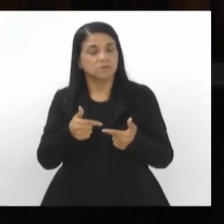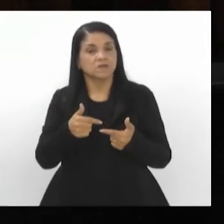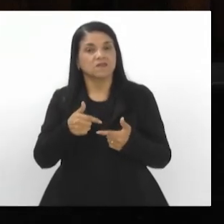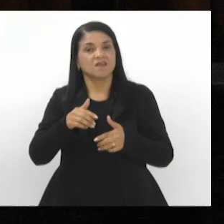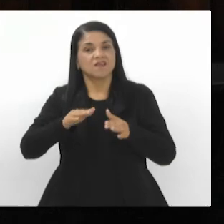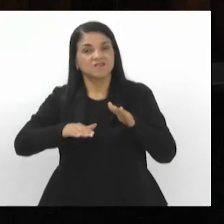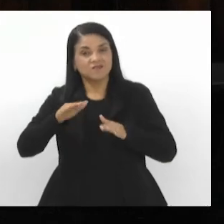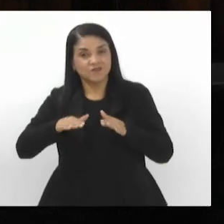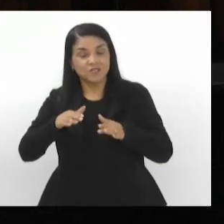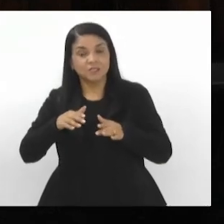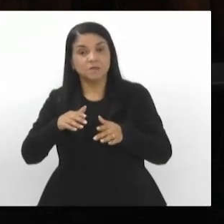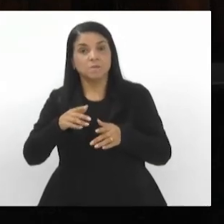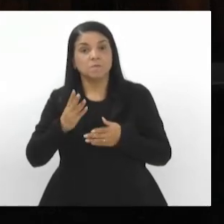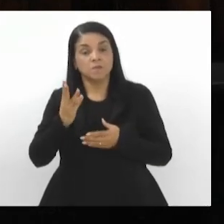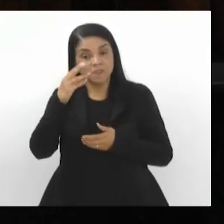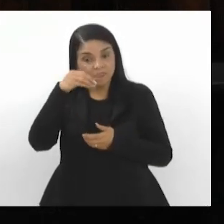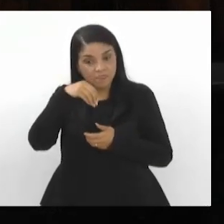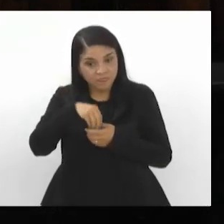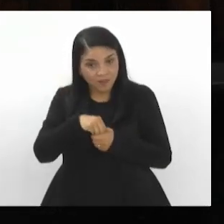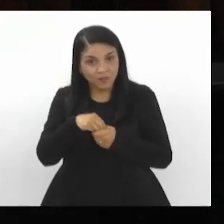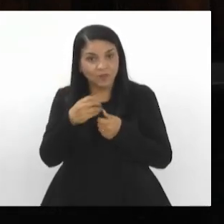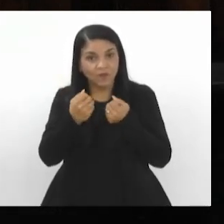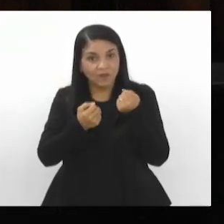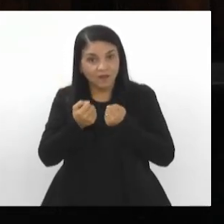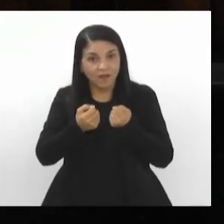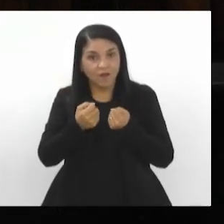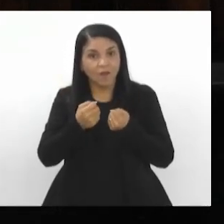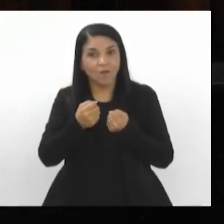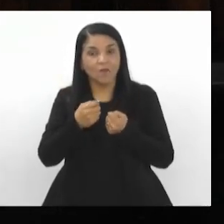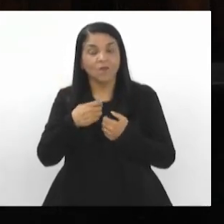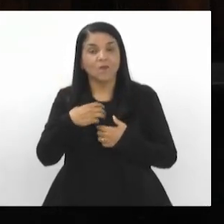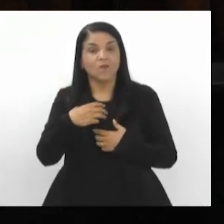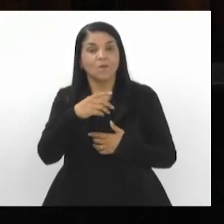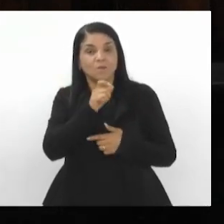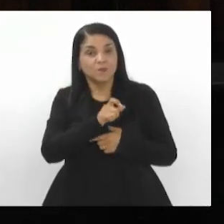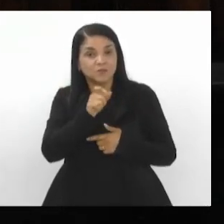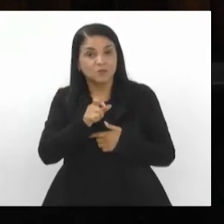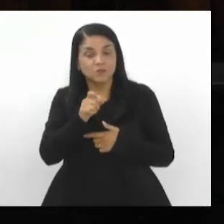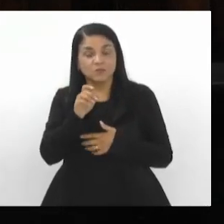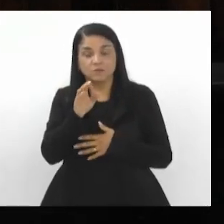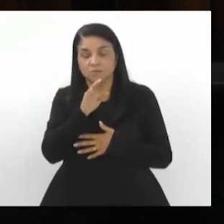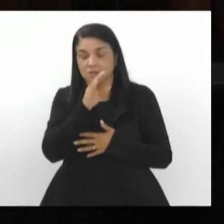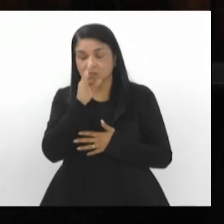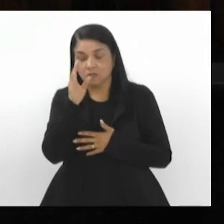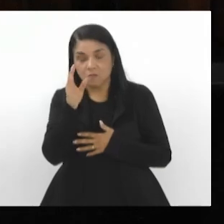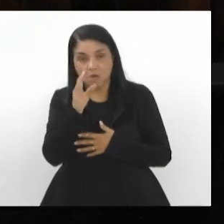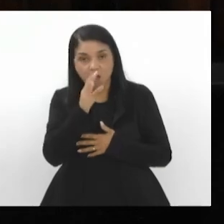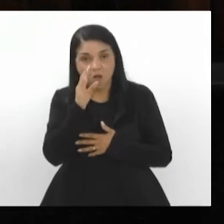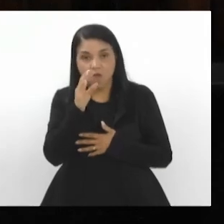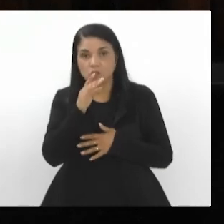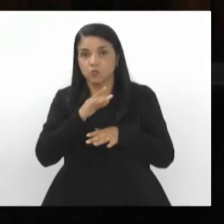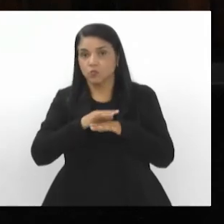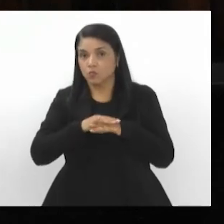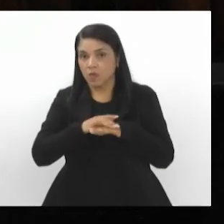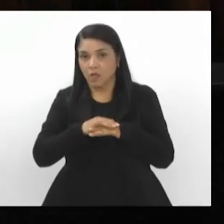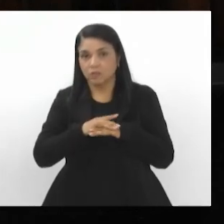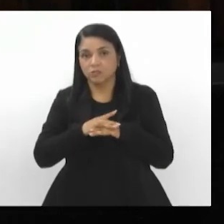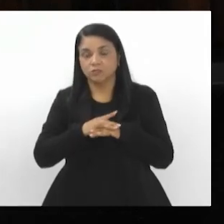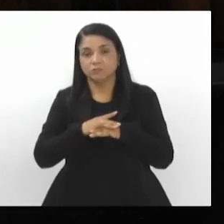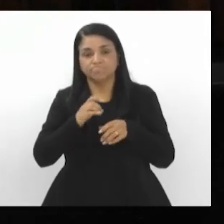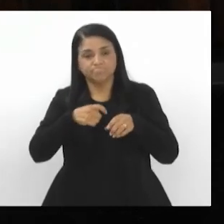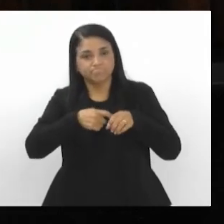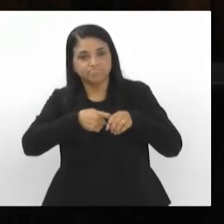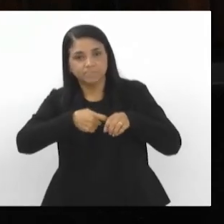com pessoas passando mal na blitz, ele segura aquele carro para prender, mesmo a pessoa passando mal dentro do carro, eles não